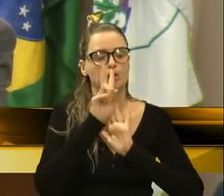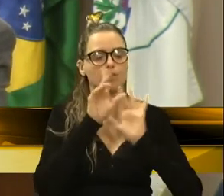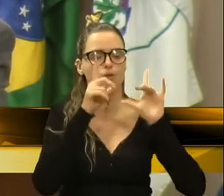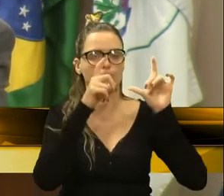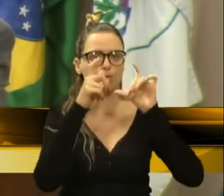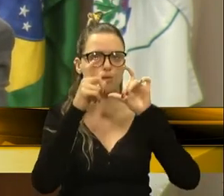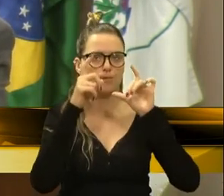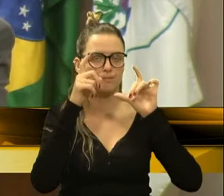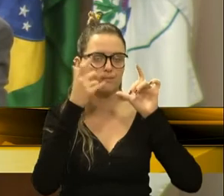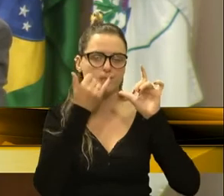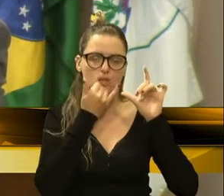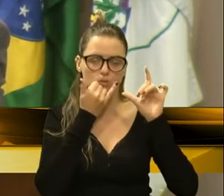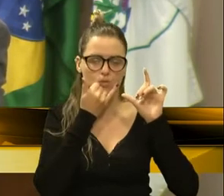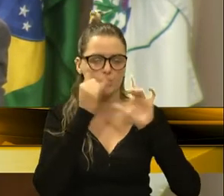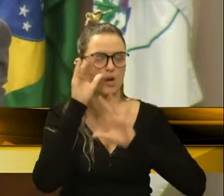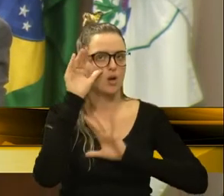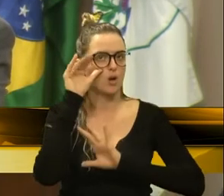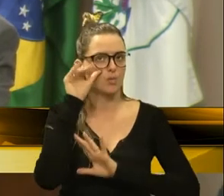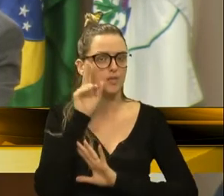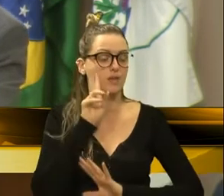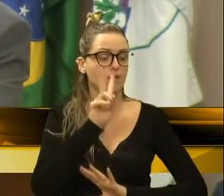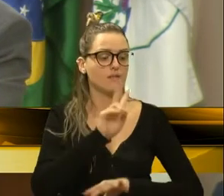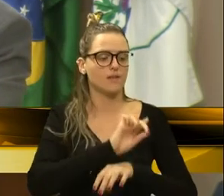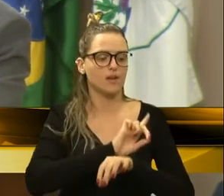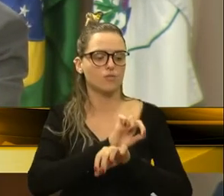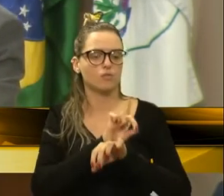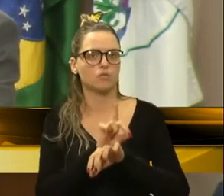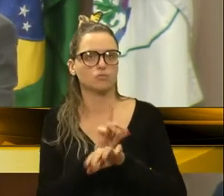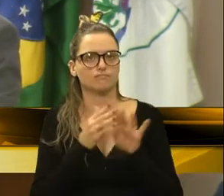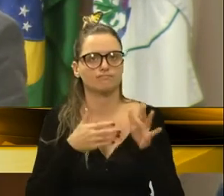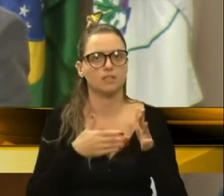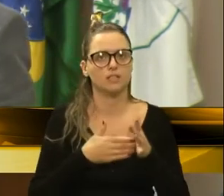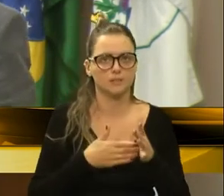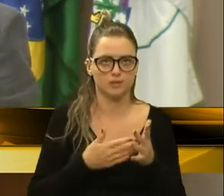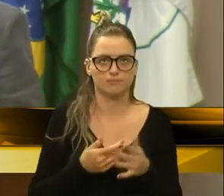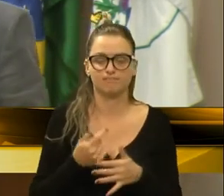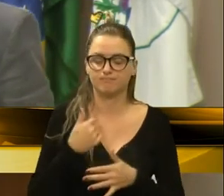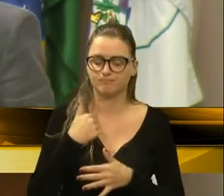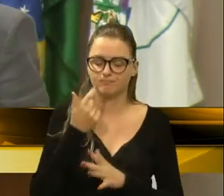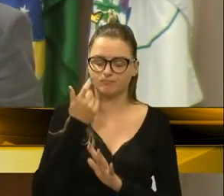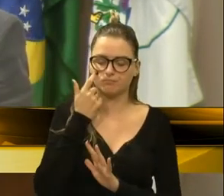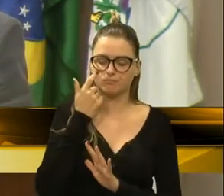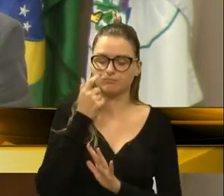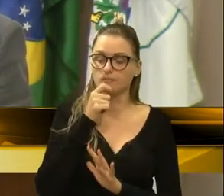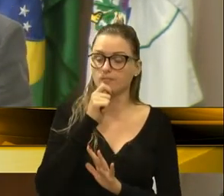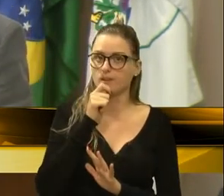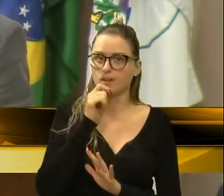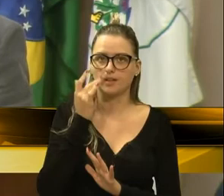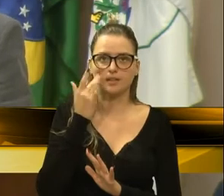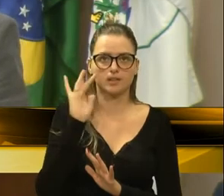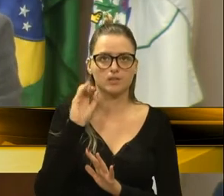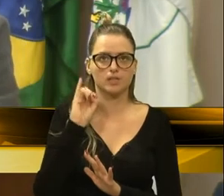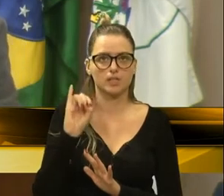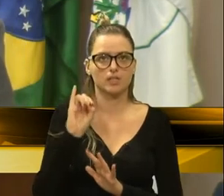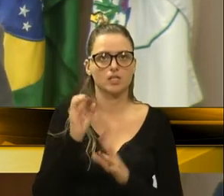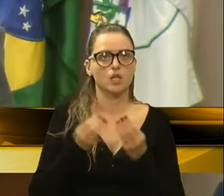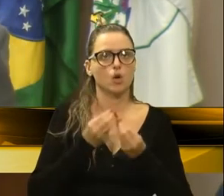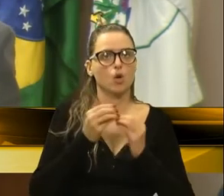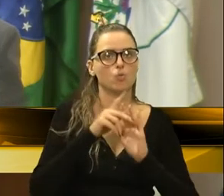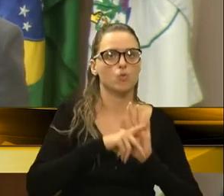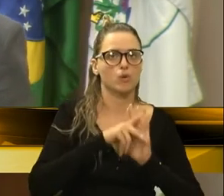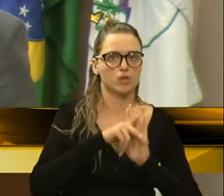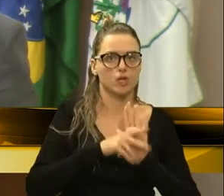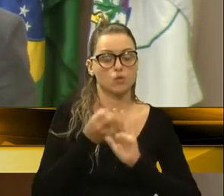trânsito, a velocidade limite. Então, estou pensando, não sei ainda se vou apresentar como projeto ou